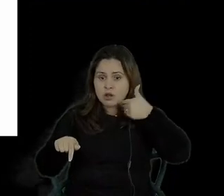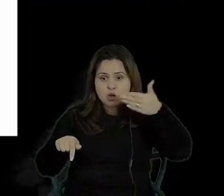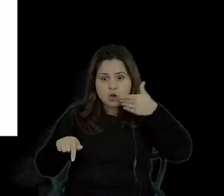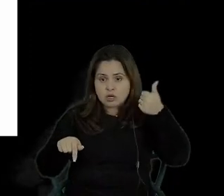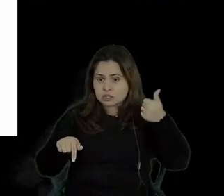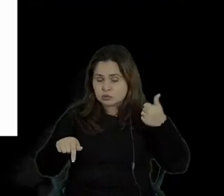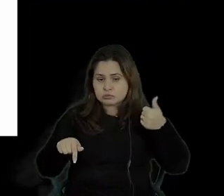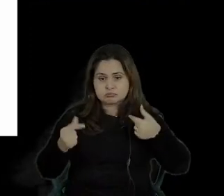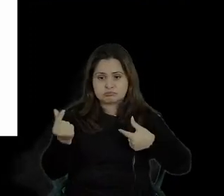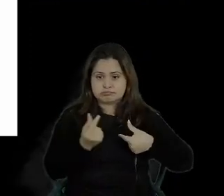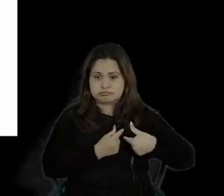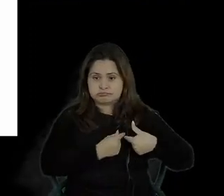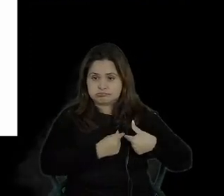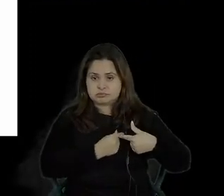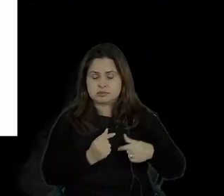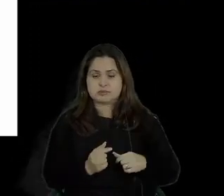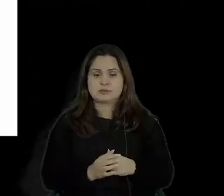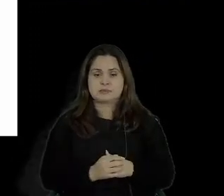extracorpórea. Próximo.